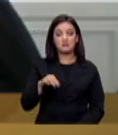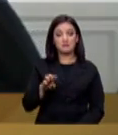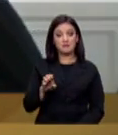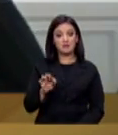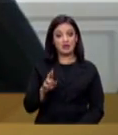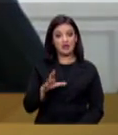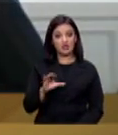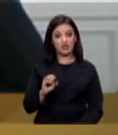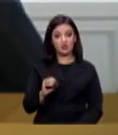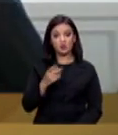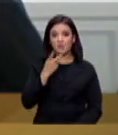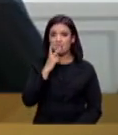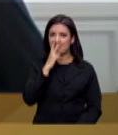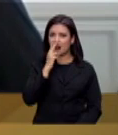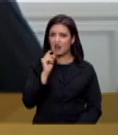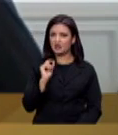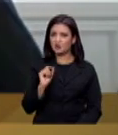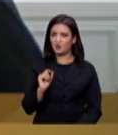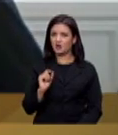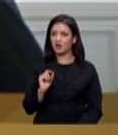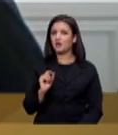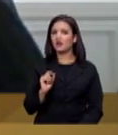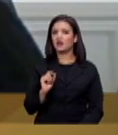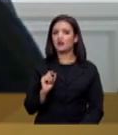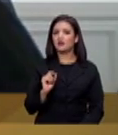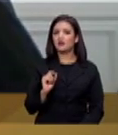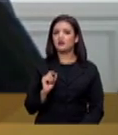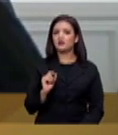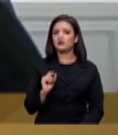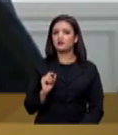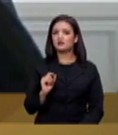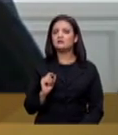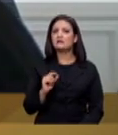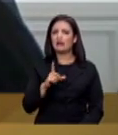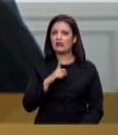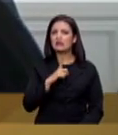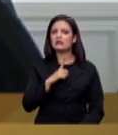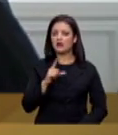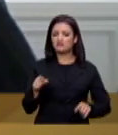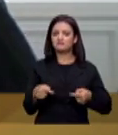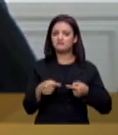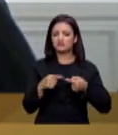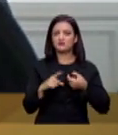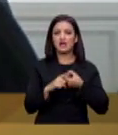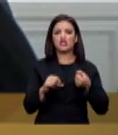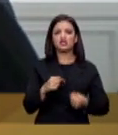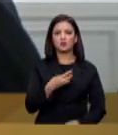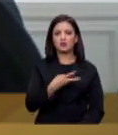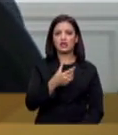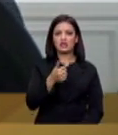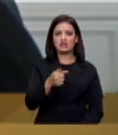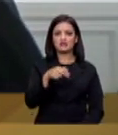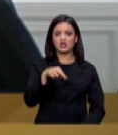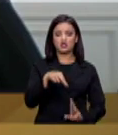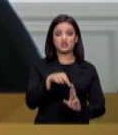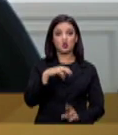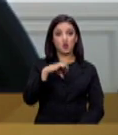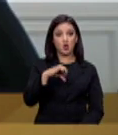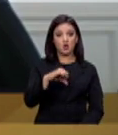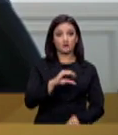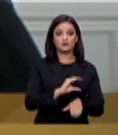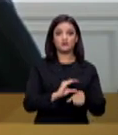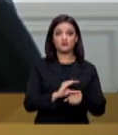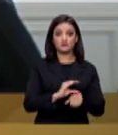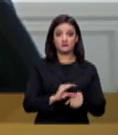exatamente que nós estamos dentro da hipótese prevista no artigo 37, inciso 9 da Constituição,